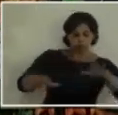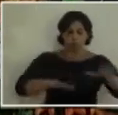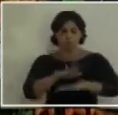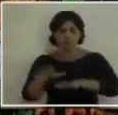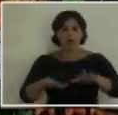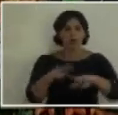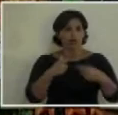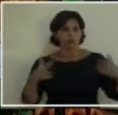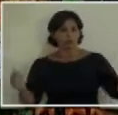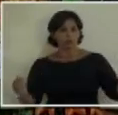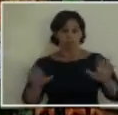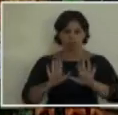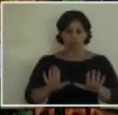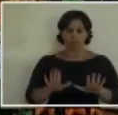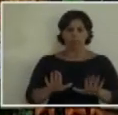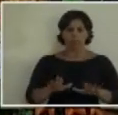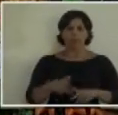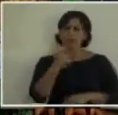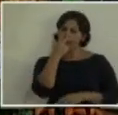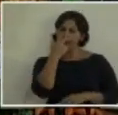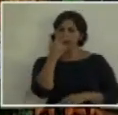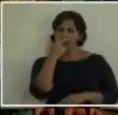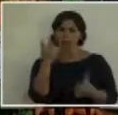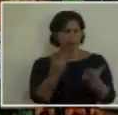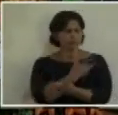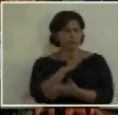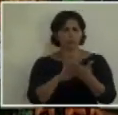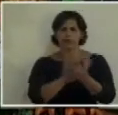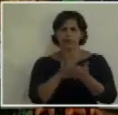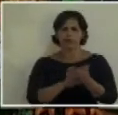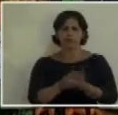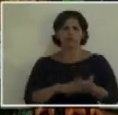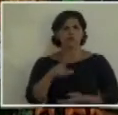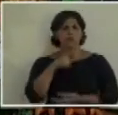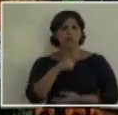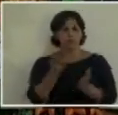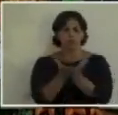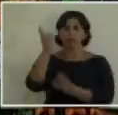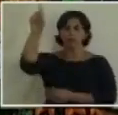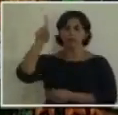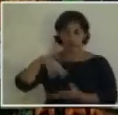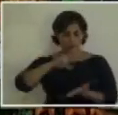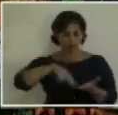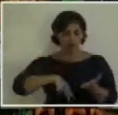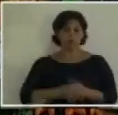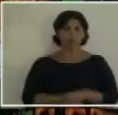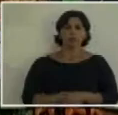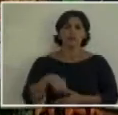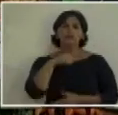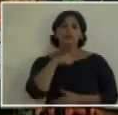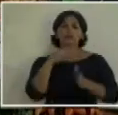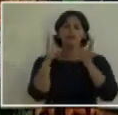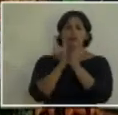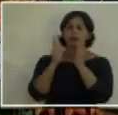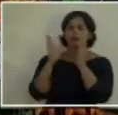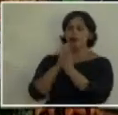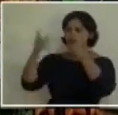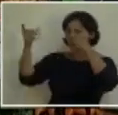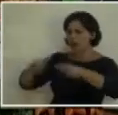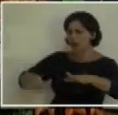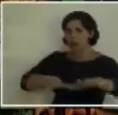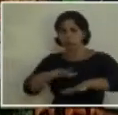vida. Você está em casa, você está no escritório, você está me assistindo pela internet, receba